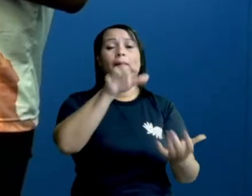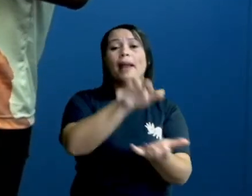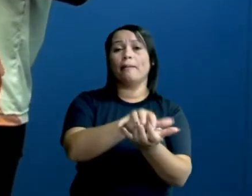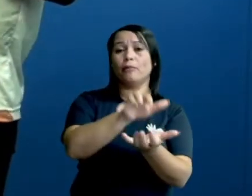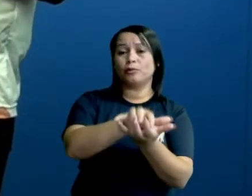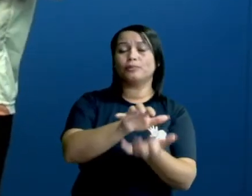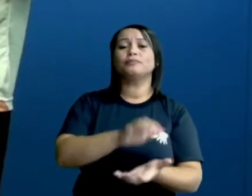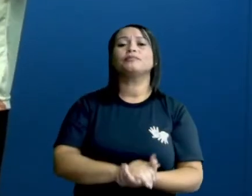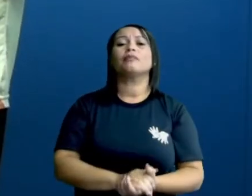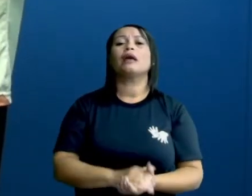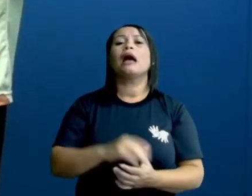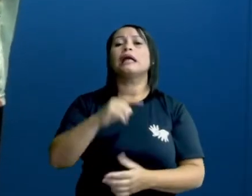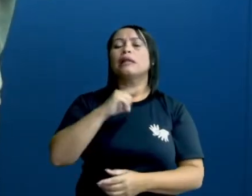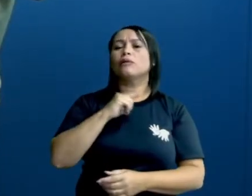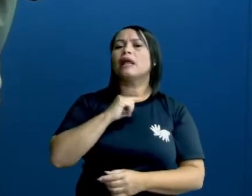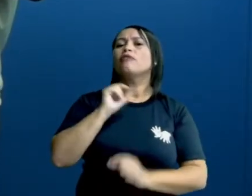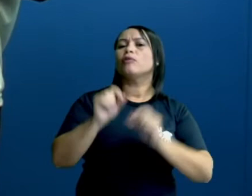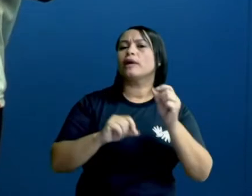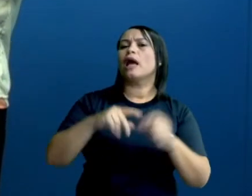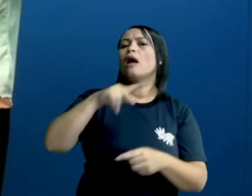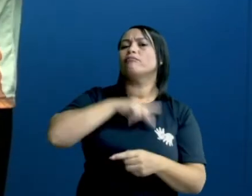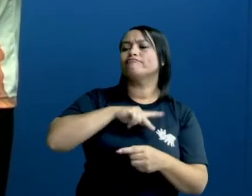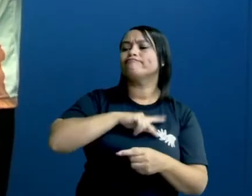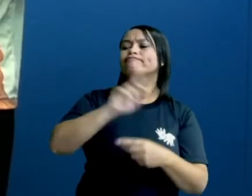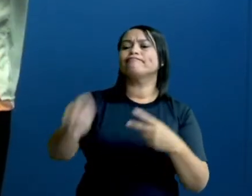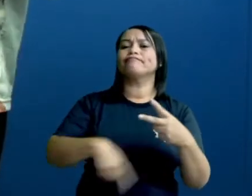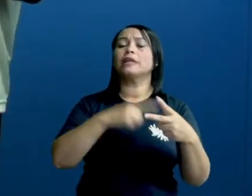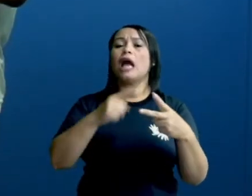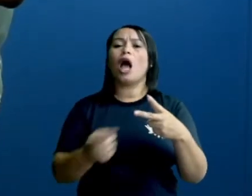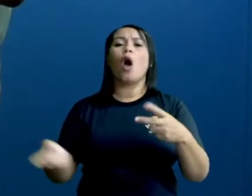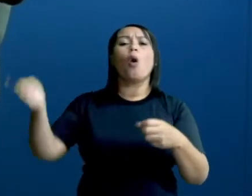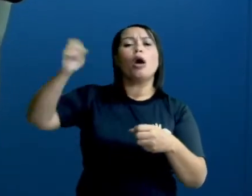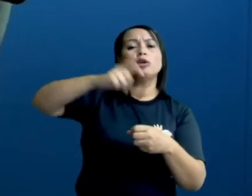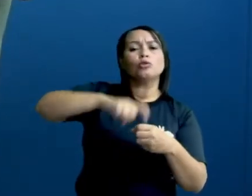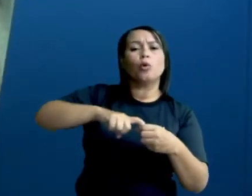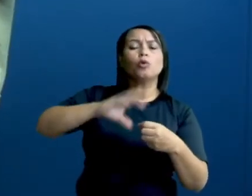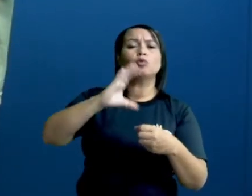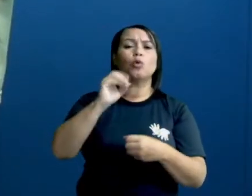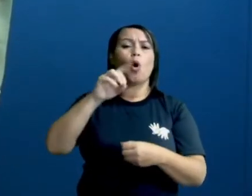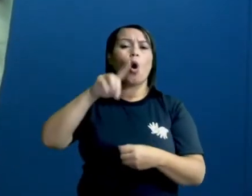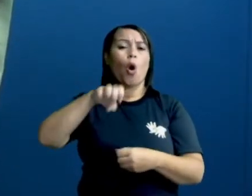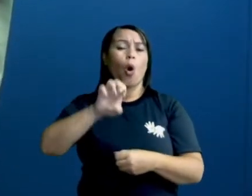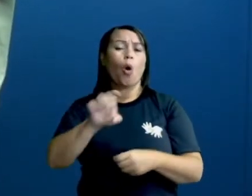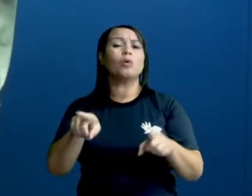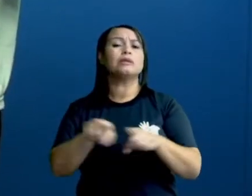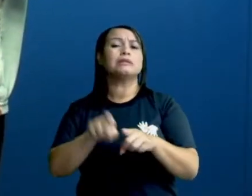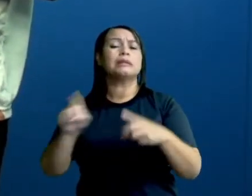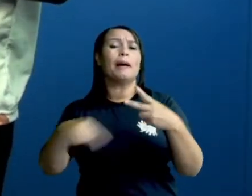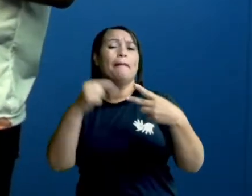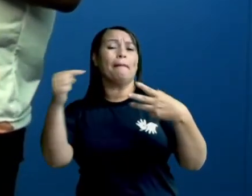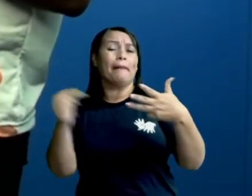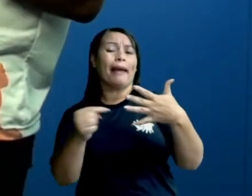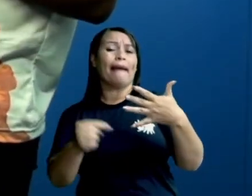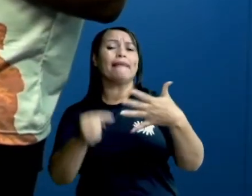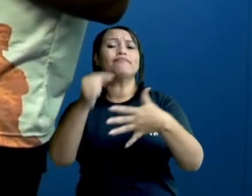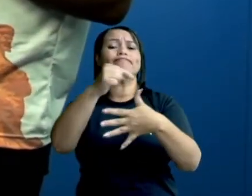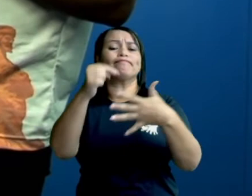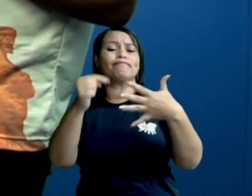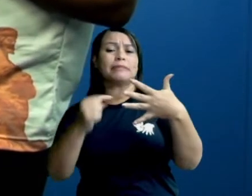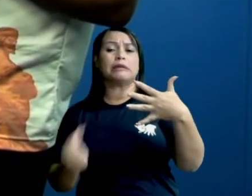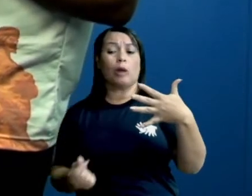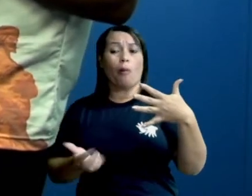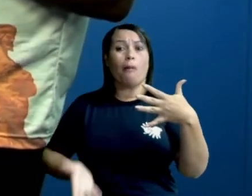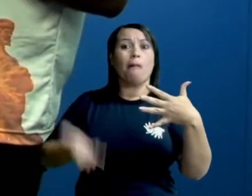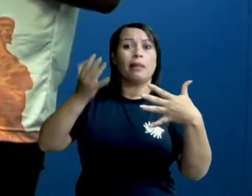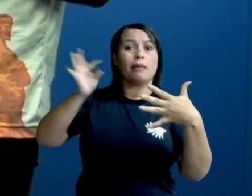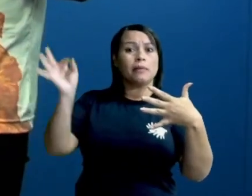em Pernambuco. A restauração portuguesa, o retorno do Conde Maurício de Nassau, o endividamento da Companhia das Índias Ocidentais, o aumento dos impostos das